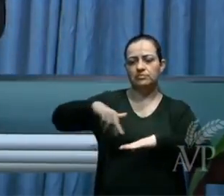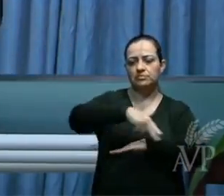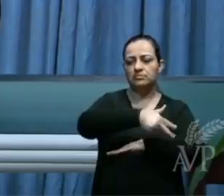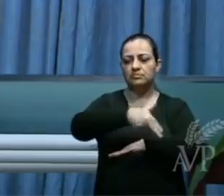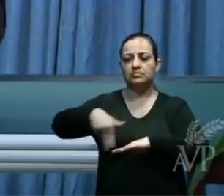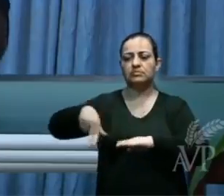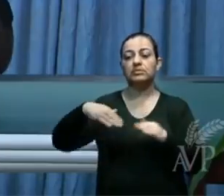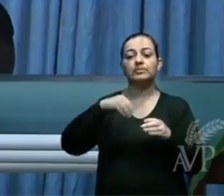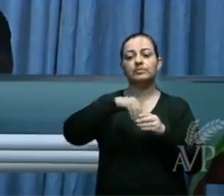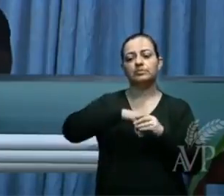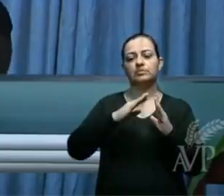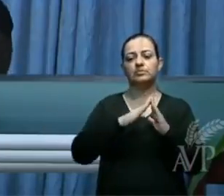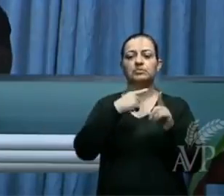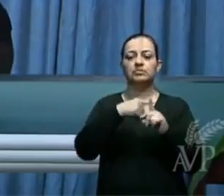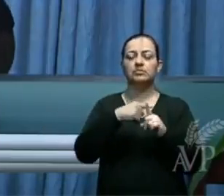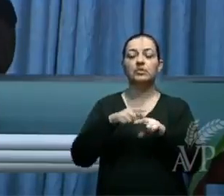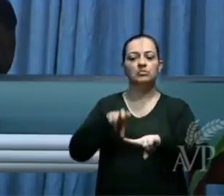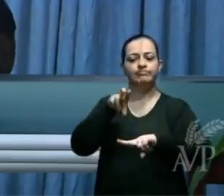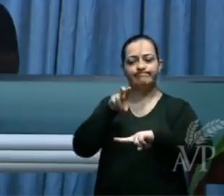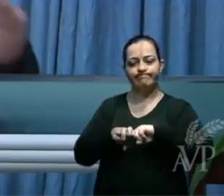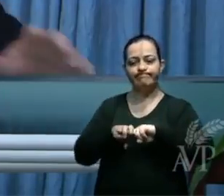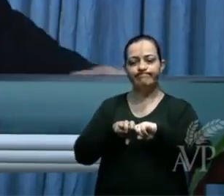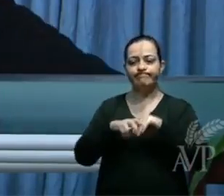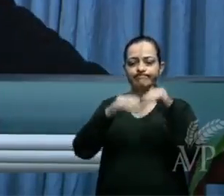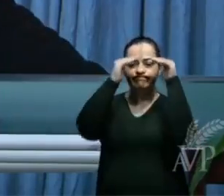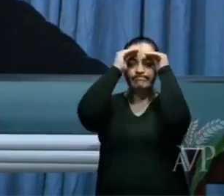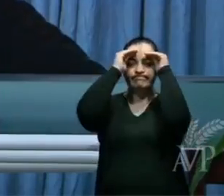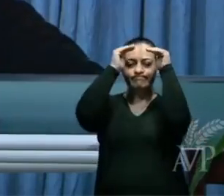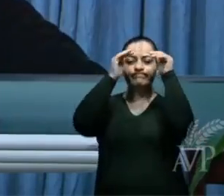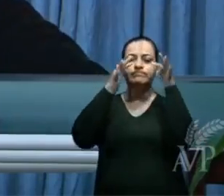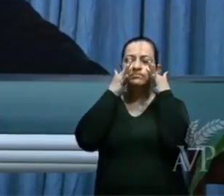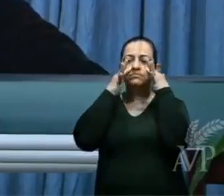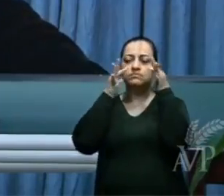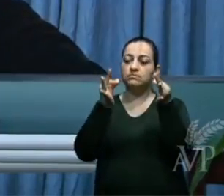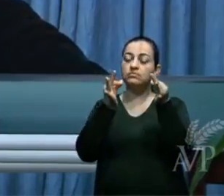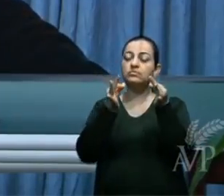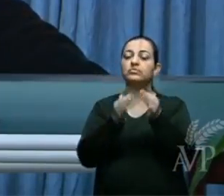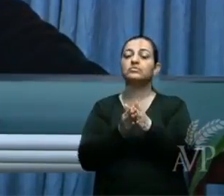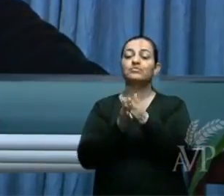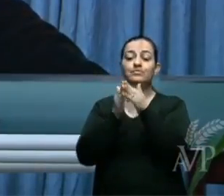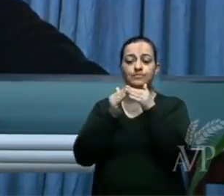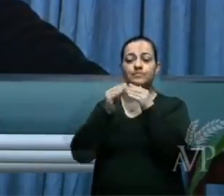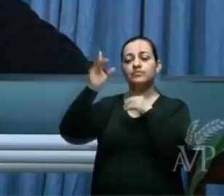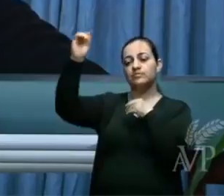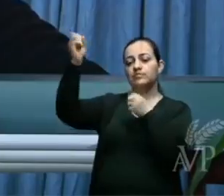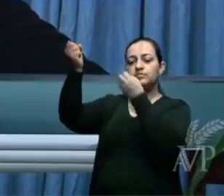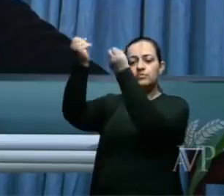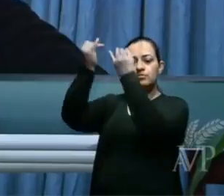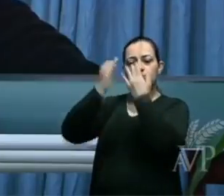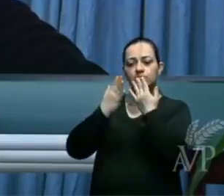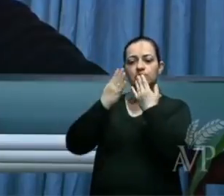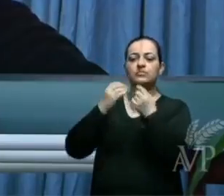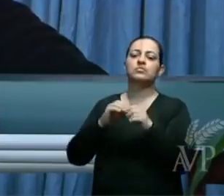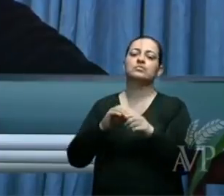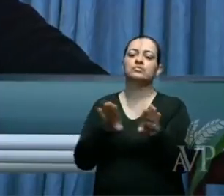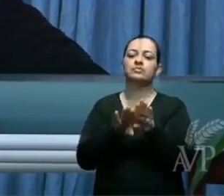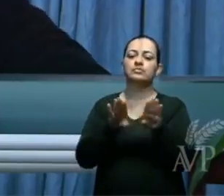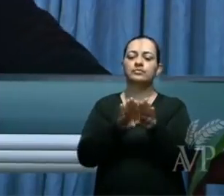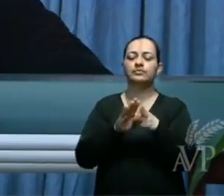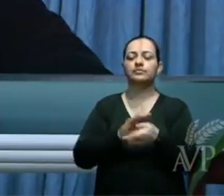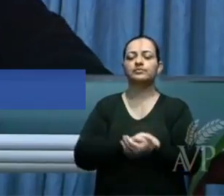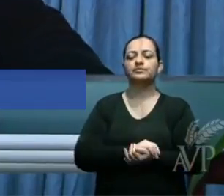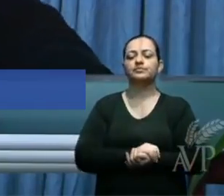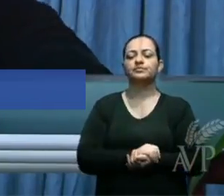mas se assente e preste bem atenção e peça deus falar com você contigo